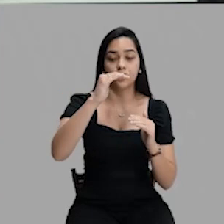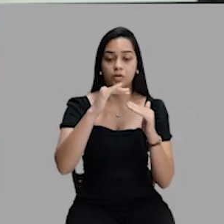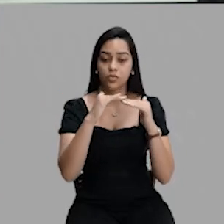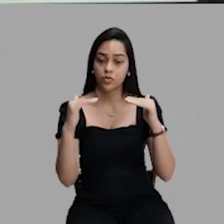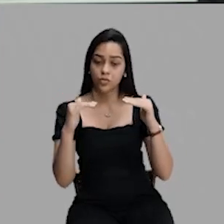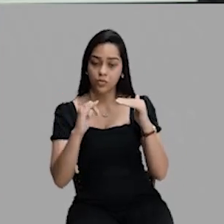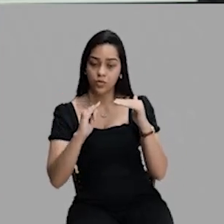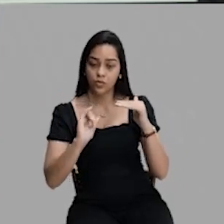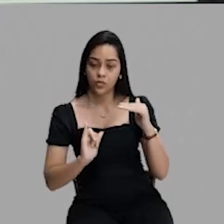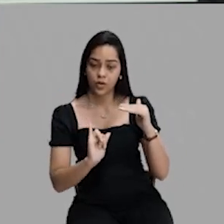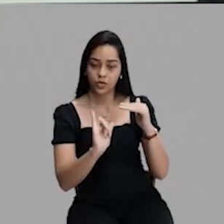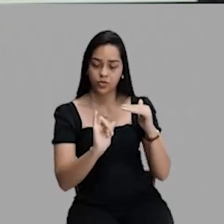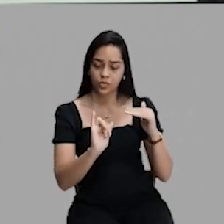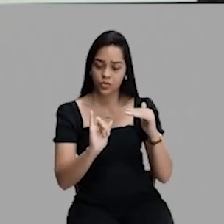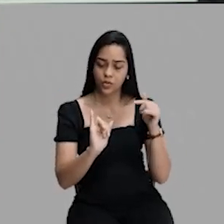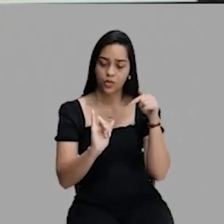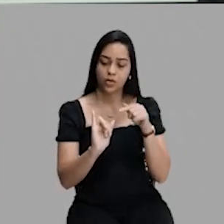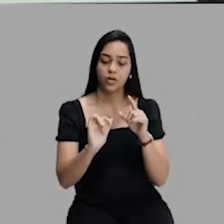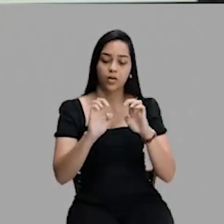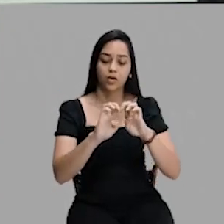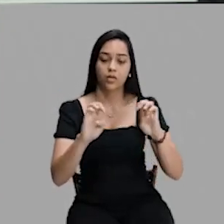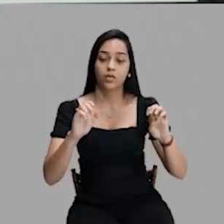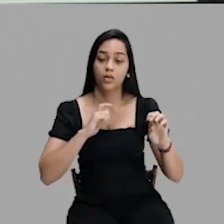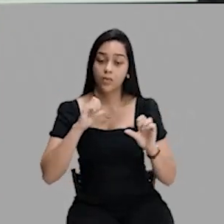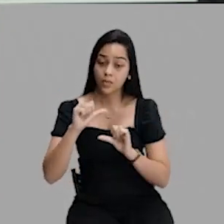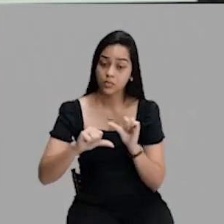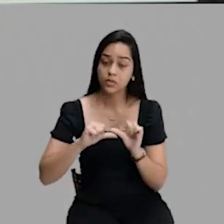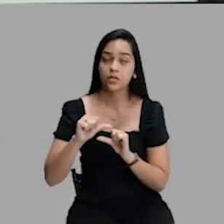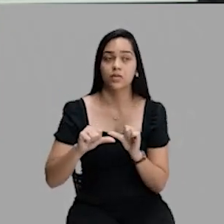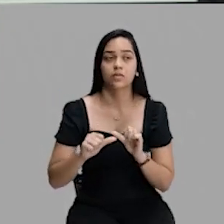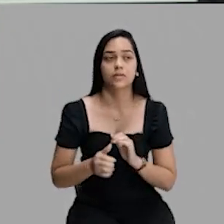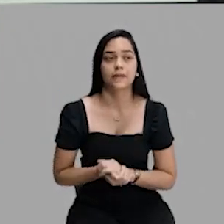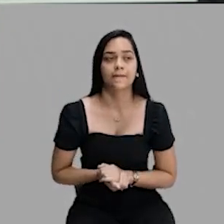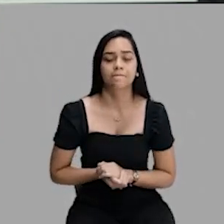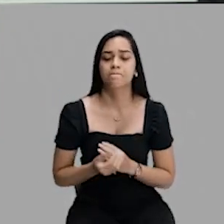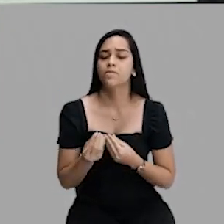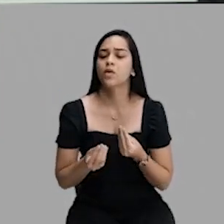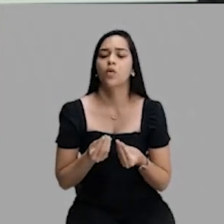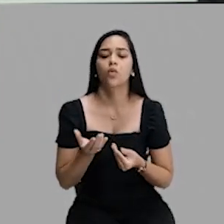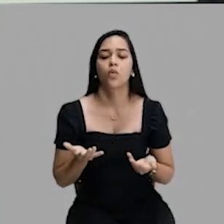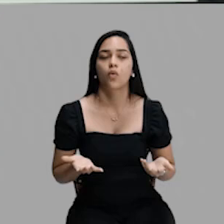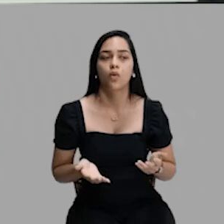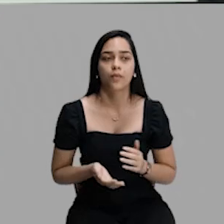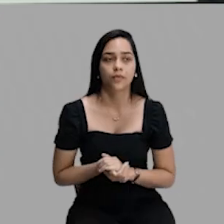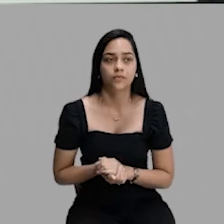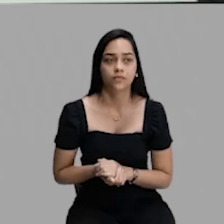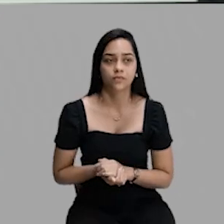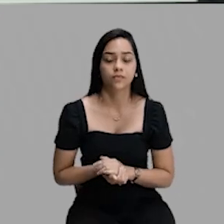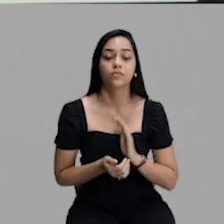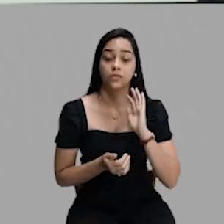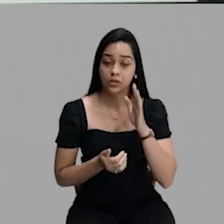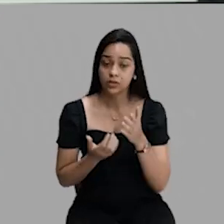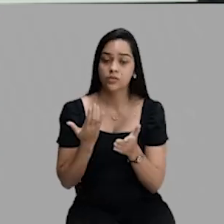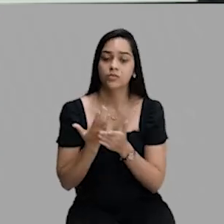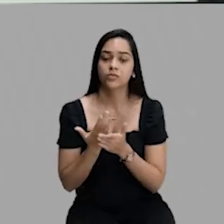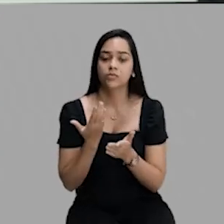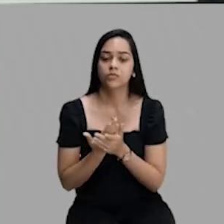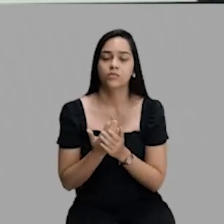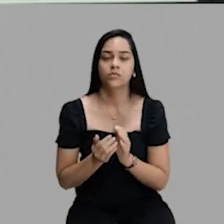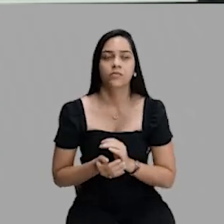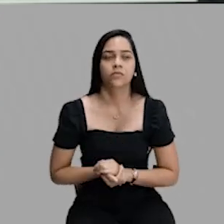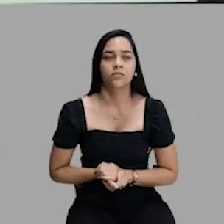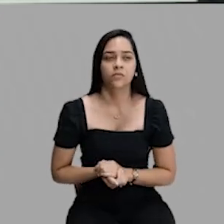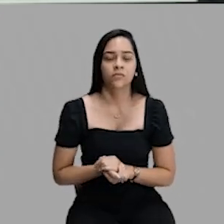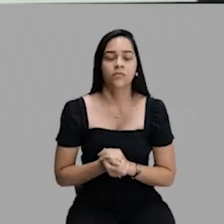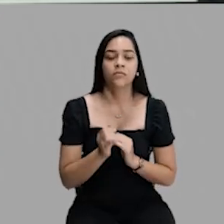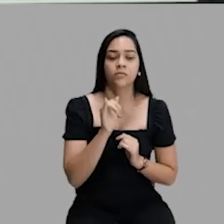y, tá? Aí a equação ela tem uma mudança, ela fica de que forma? Tá? Também estudamos isso aqui. Vai